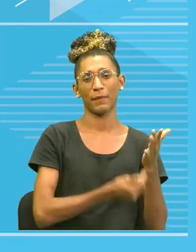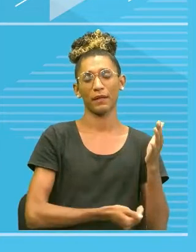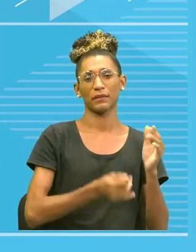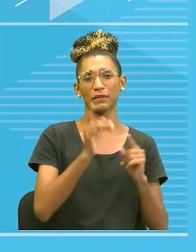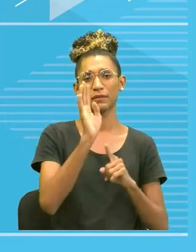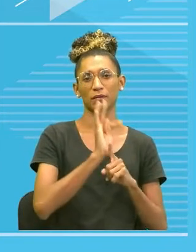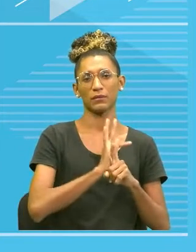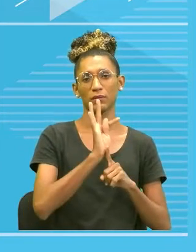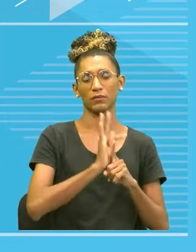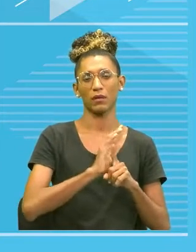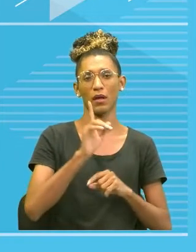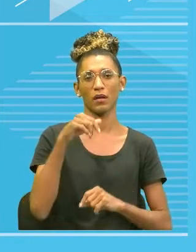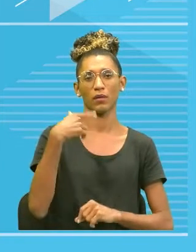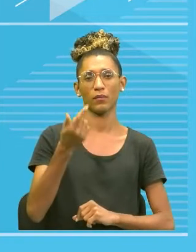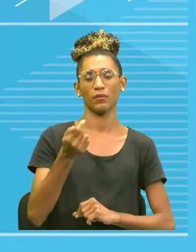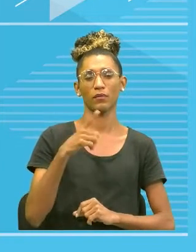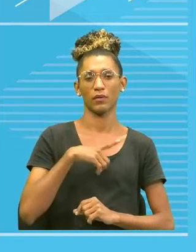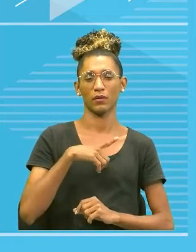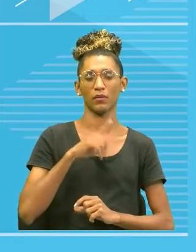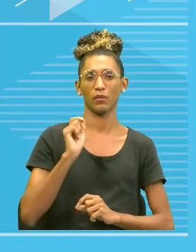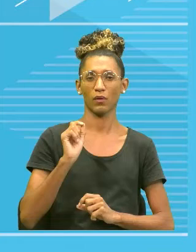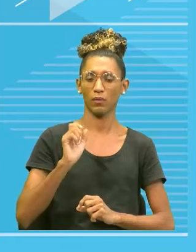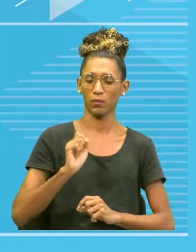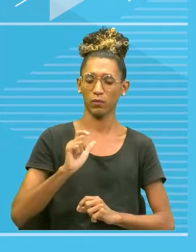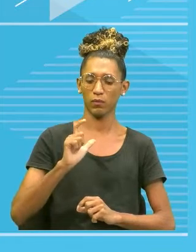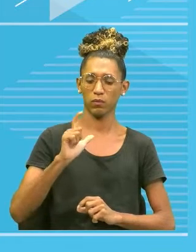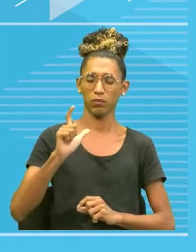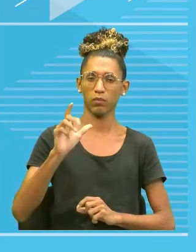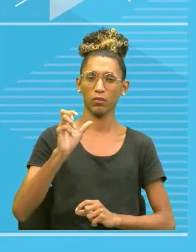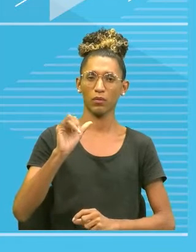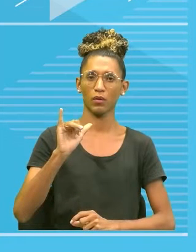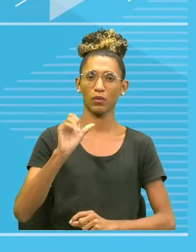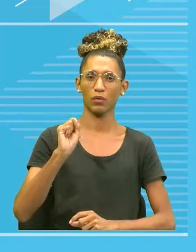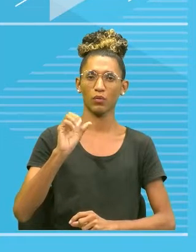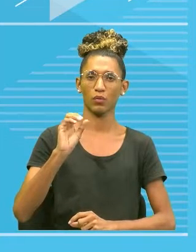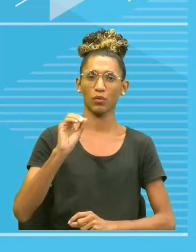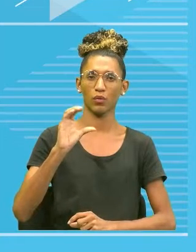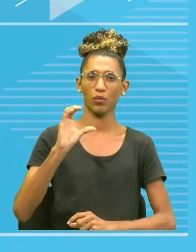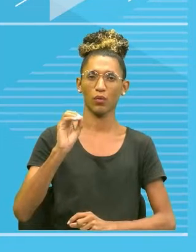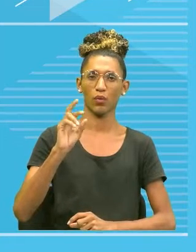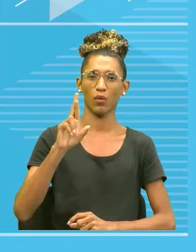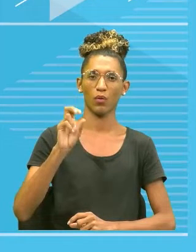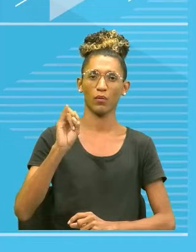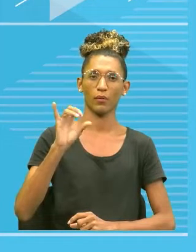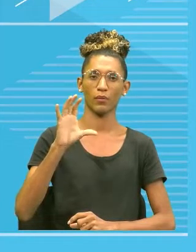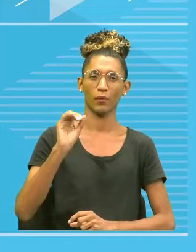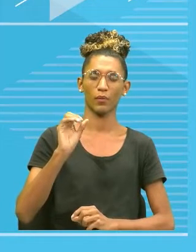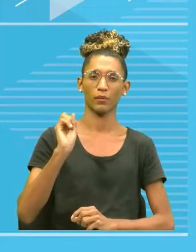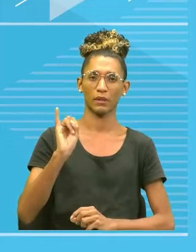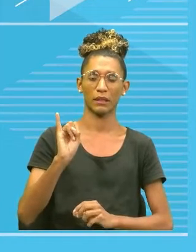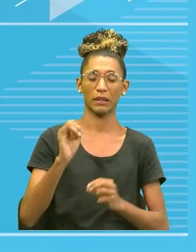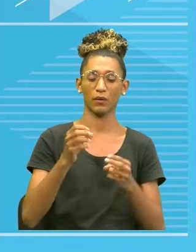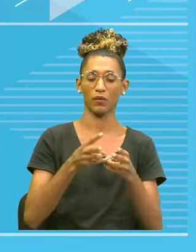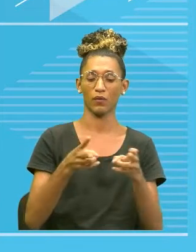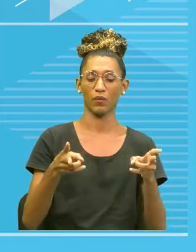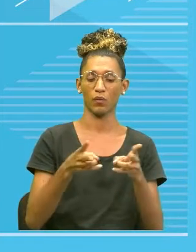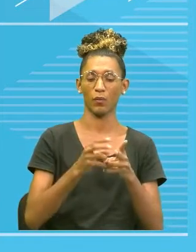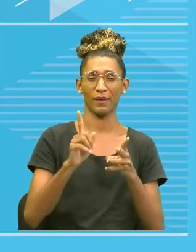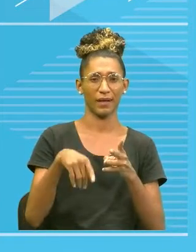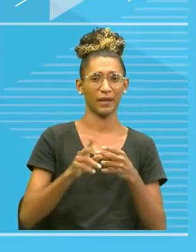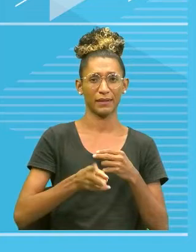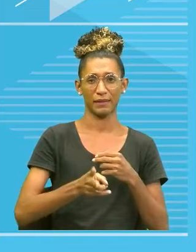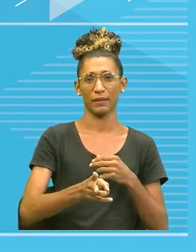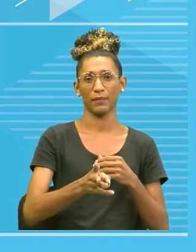Depois você tem um aumento isocórico. Se o volume é constante, eu ganho pressão e,